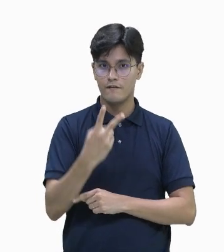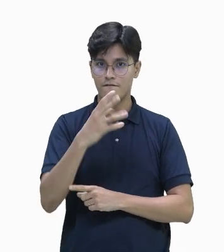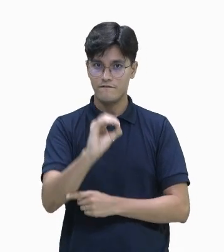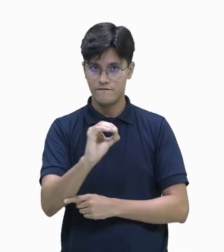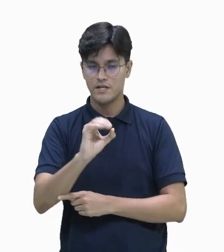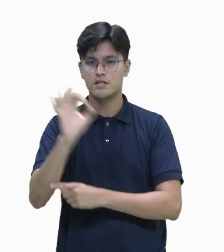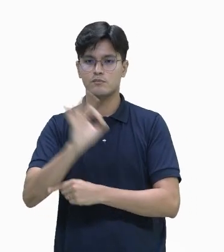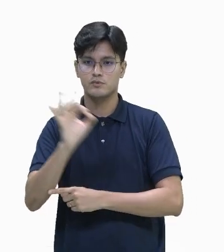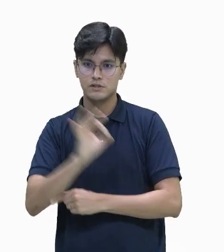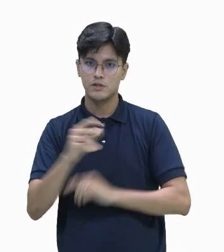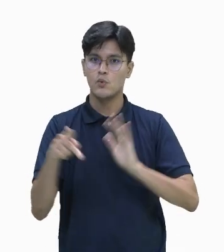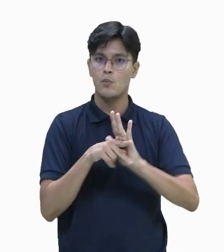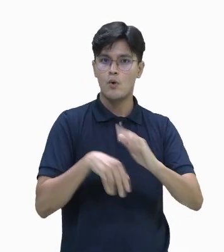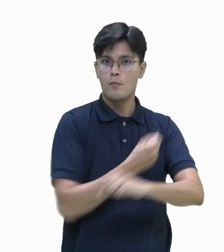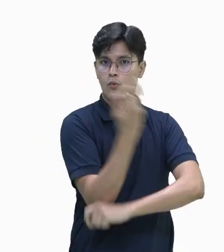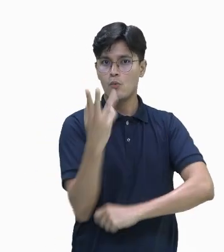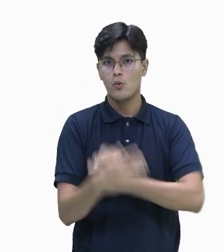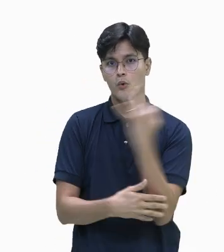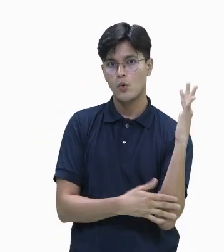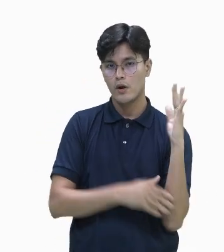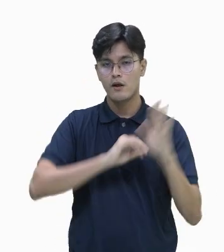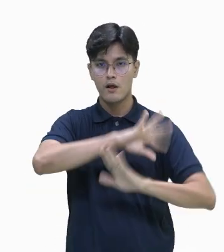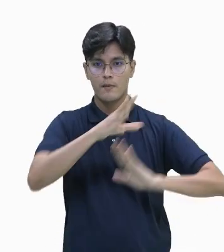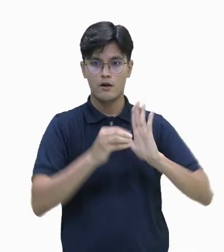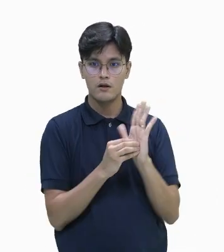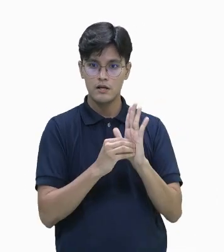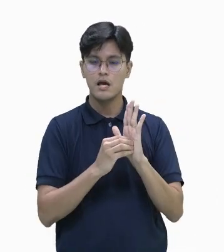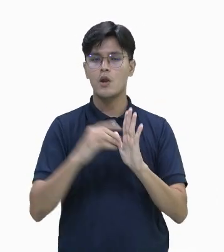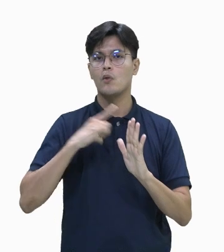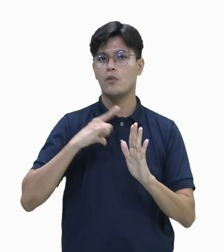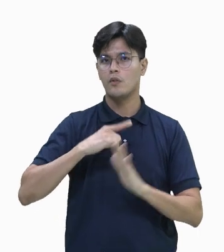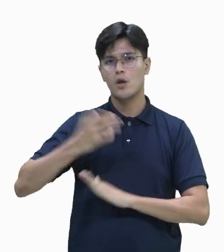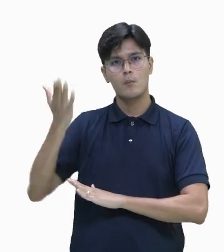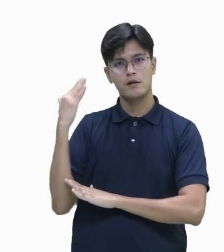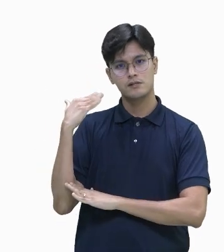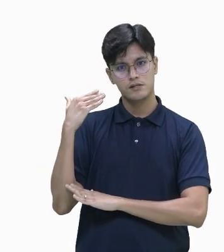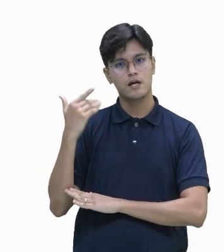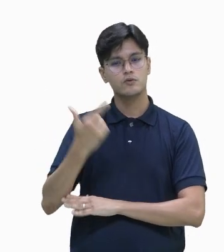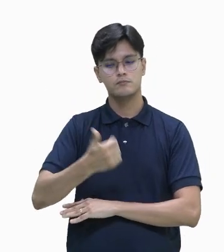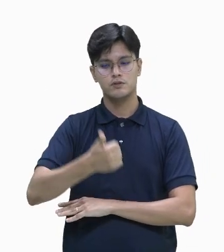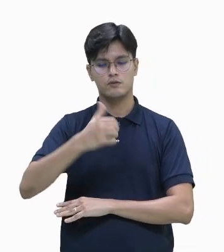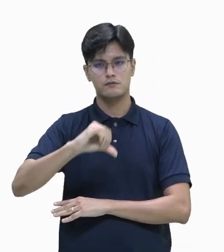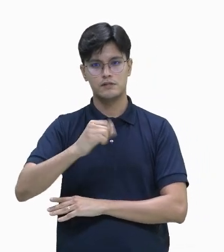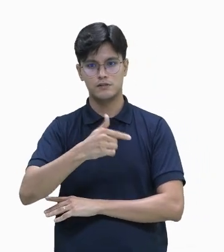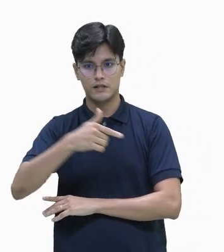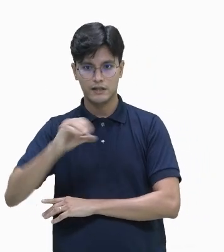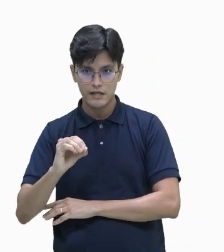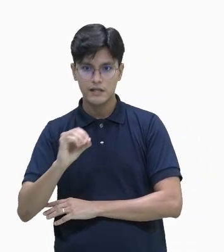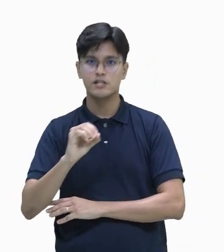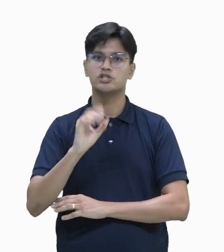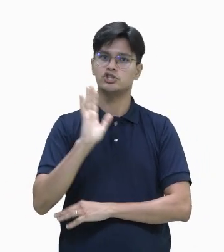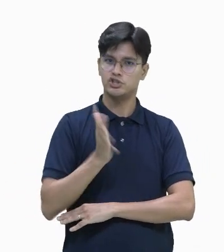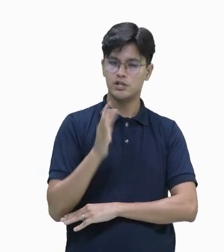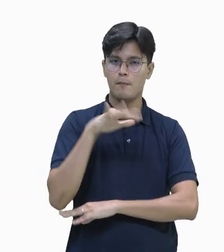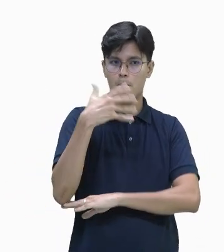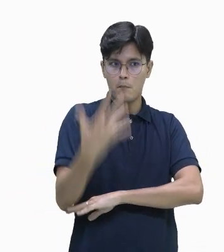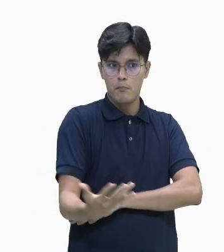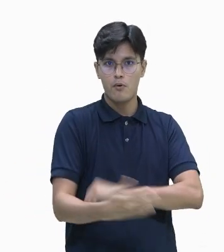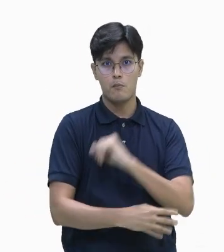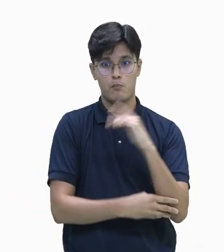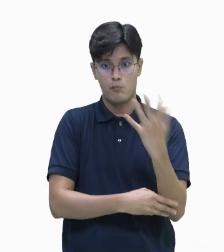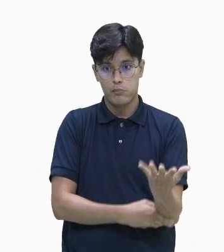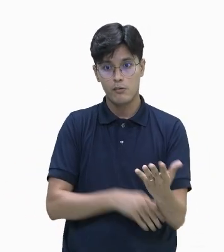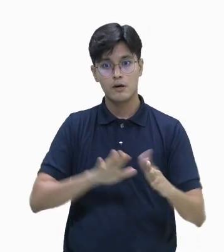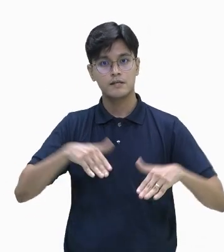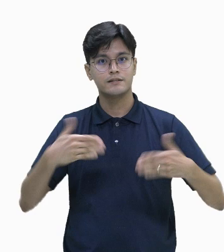no território brasileiro em 1970 já foi derrubada. Então vejam aí que aquilo